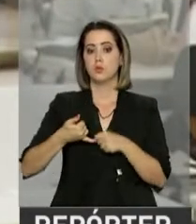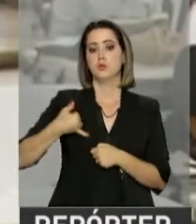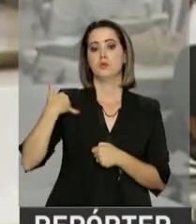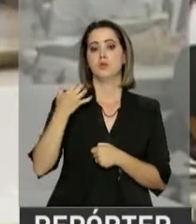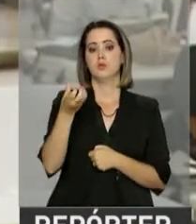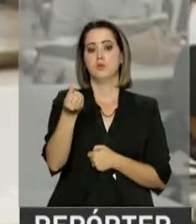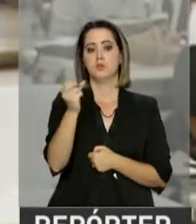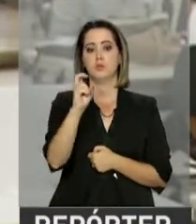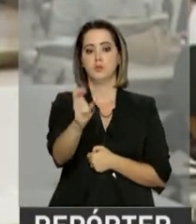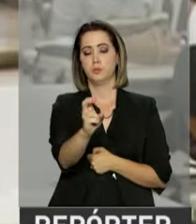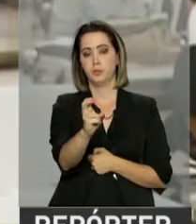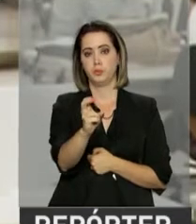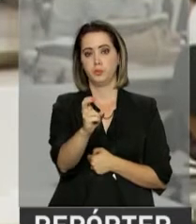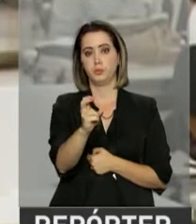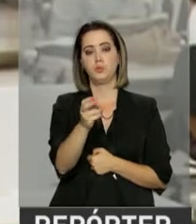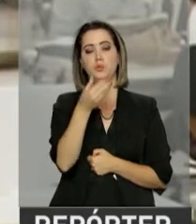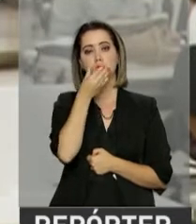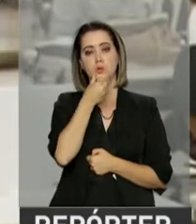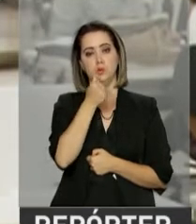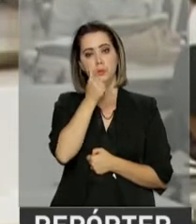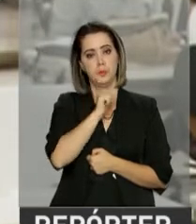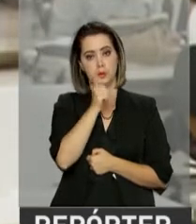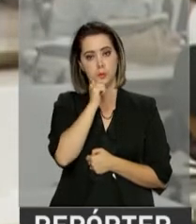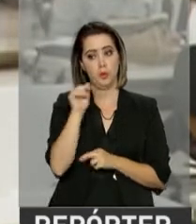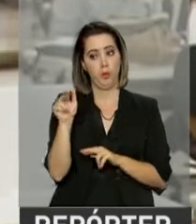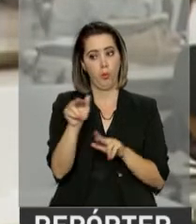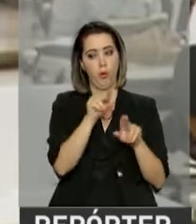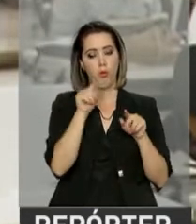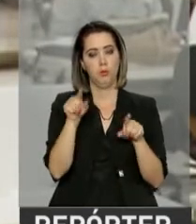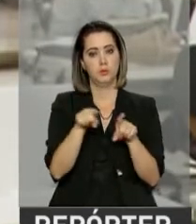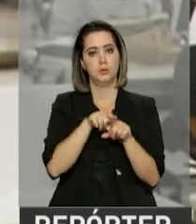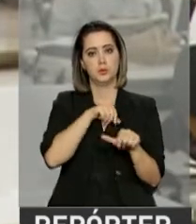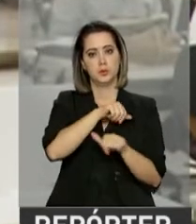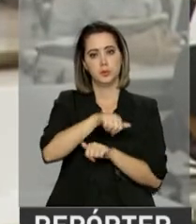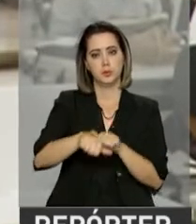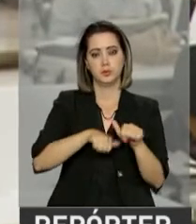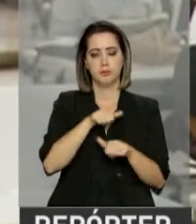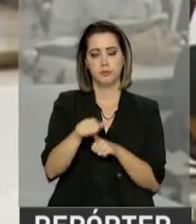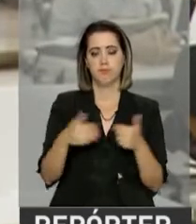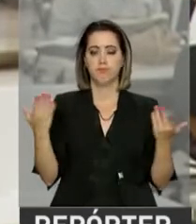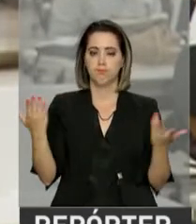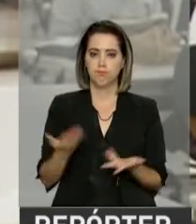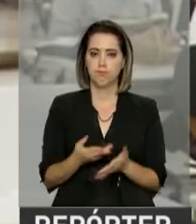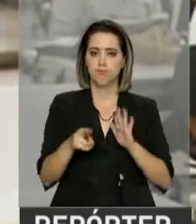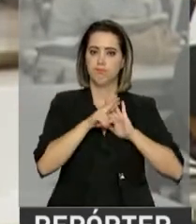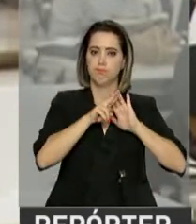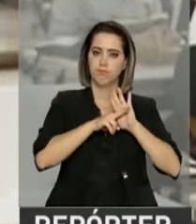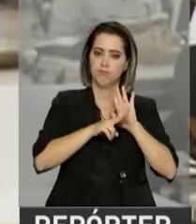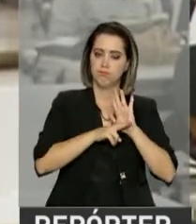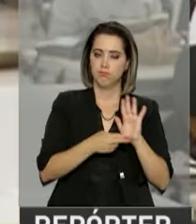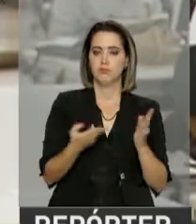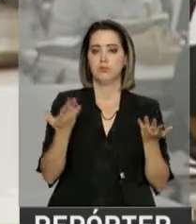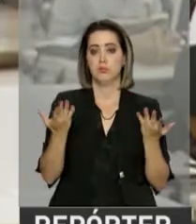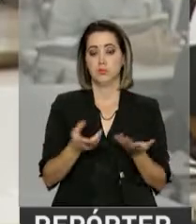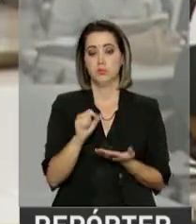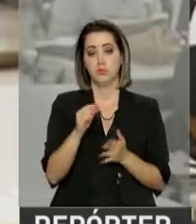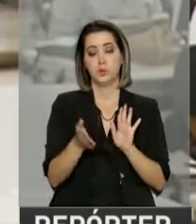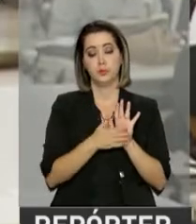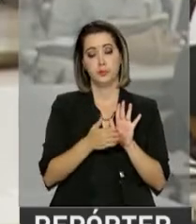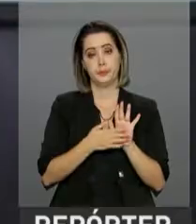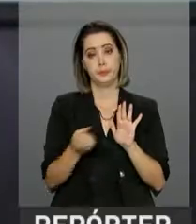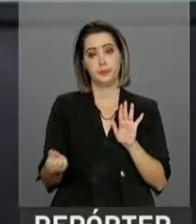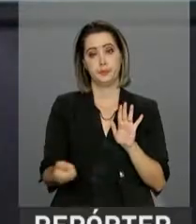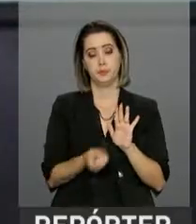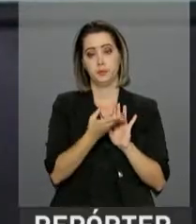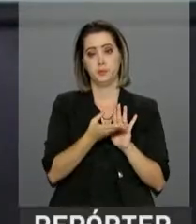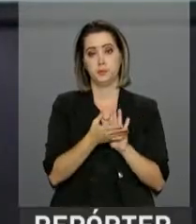65 anos para a aposentadoria de homens e mulheres e a idade de transição do atual regime previdenciário para o novo, proposto pelo projeto de